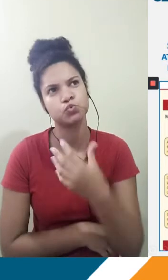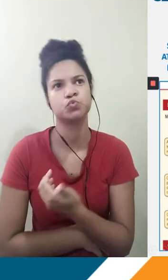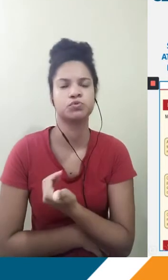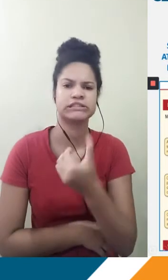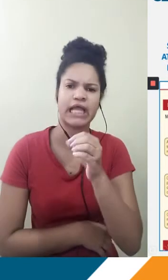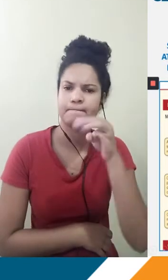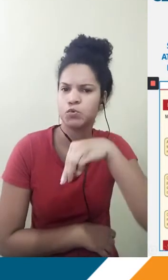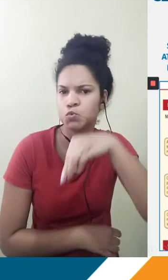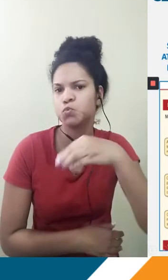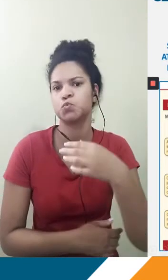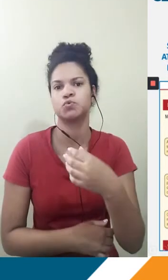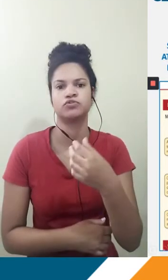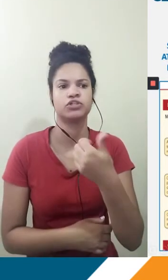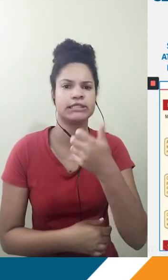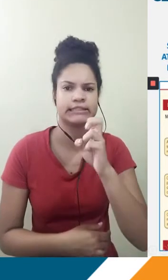aleatoriamente,